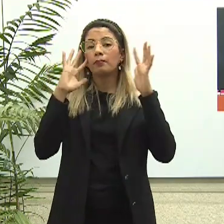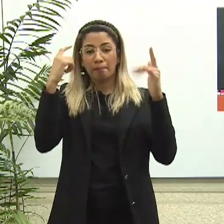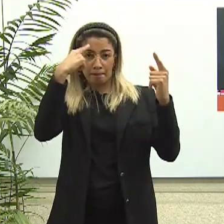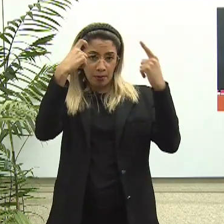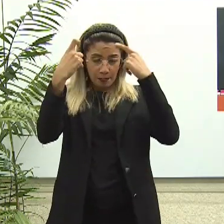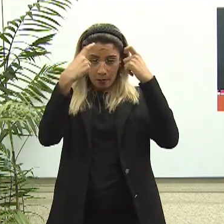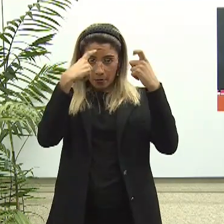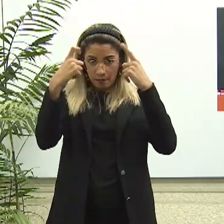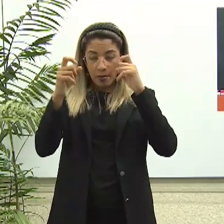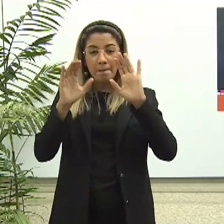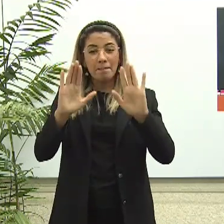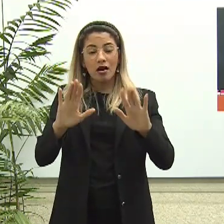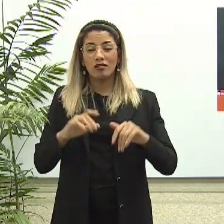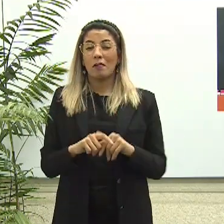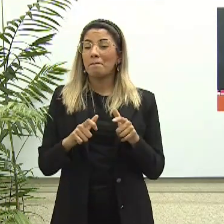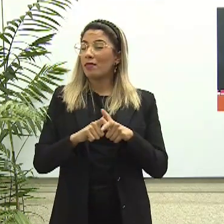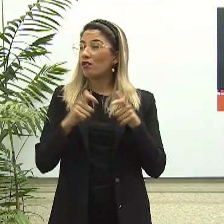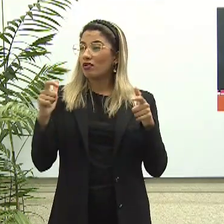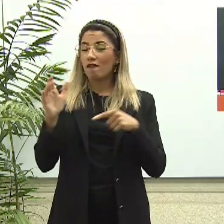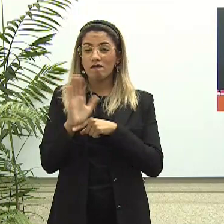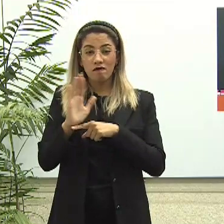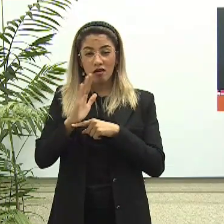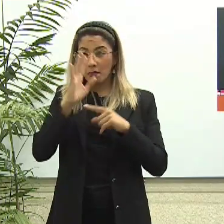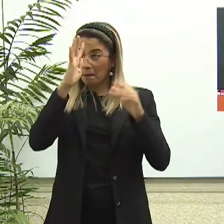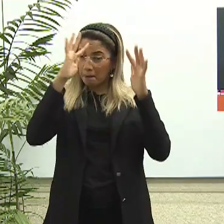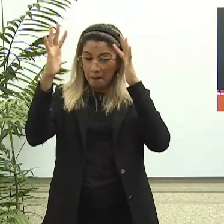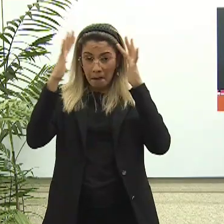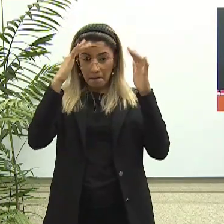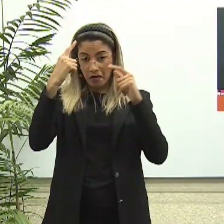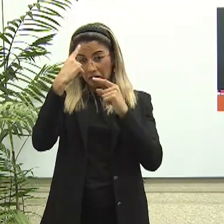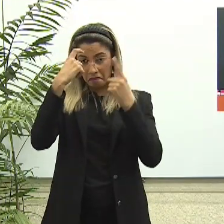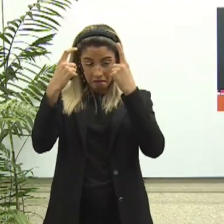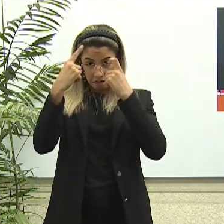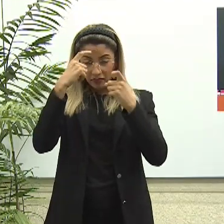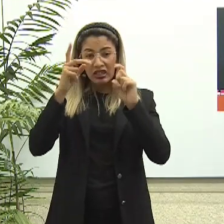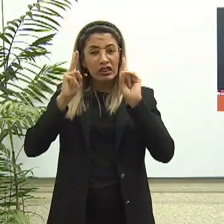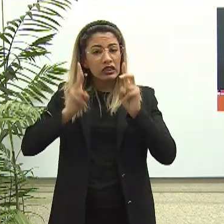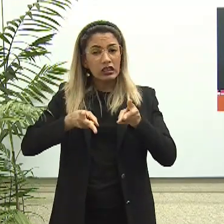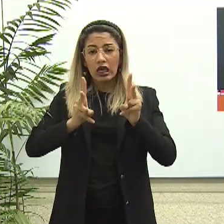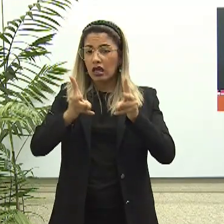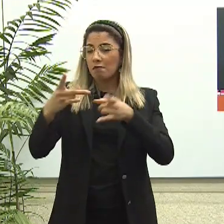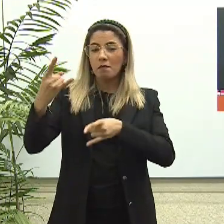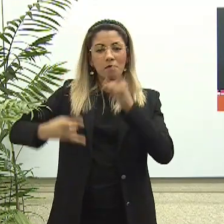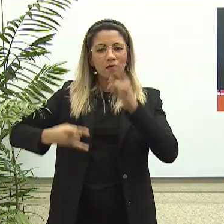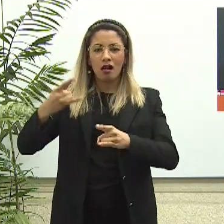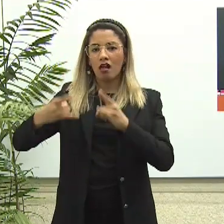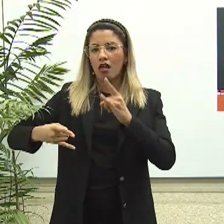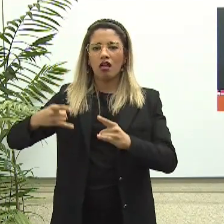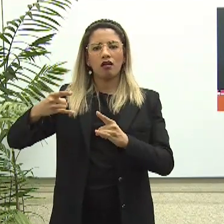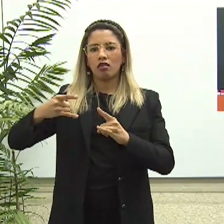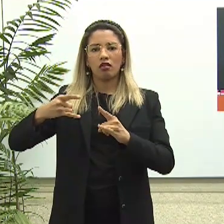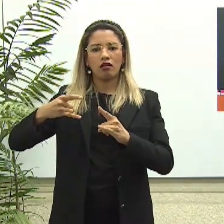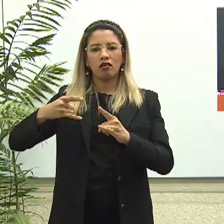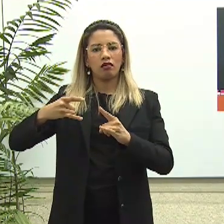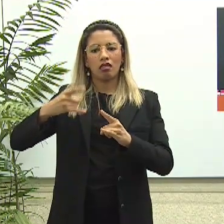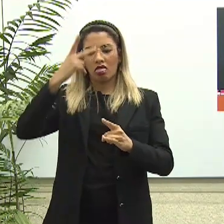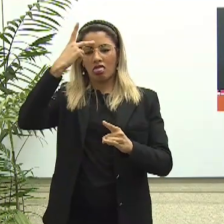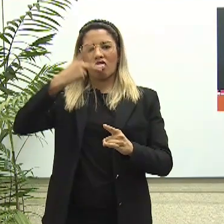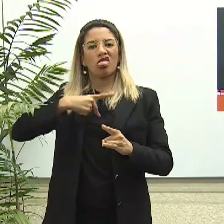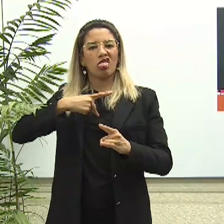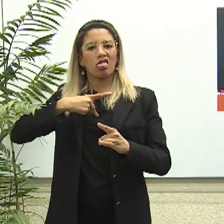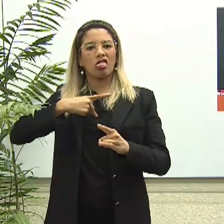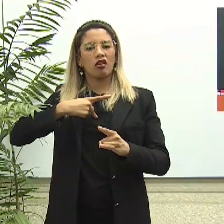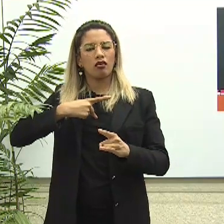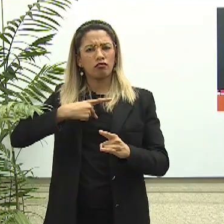como quase todos os filmes de ficção científica a máquina fica independente toma o o poder e aí parece que o